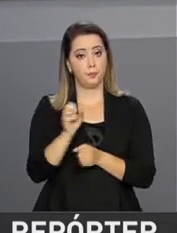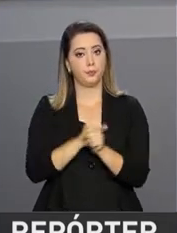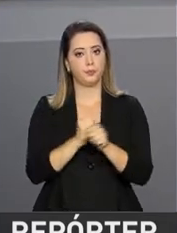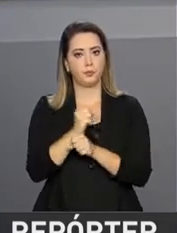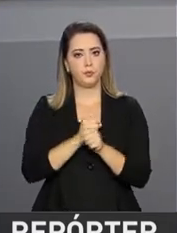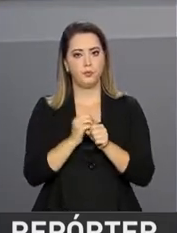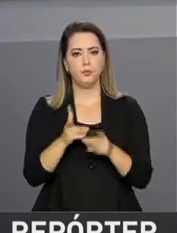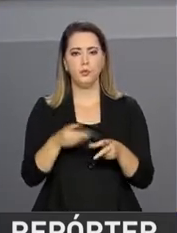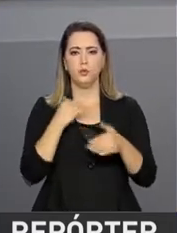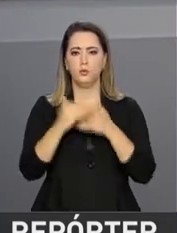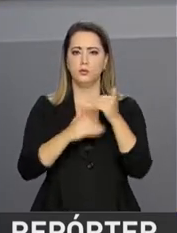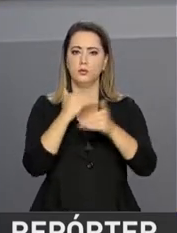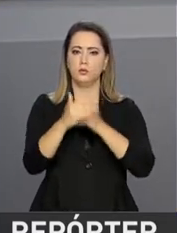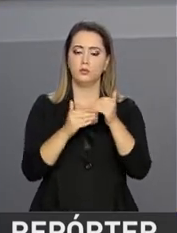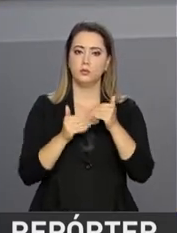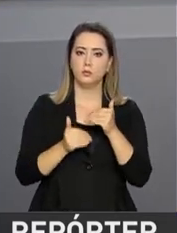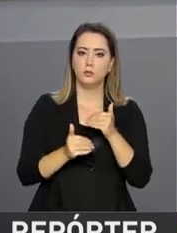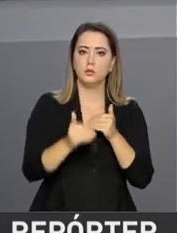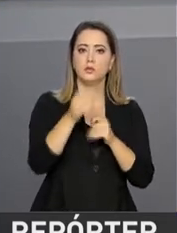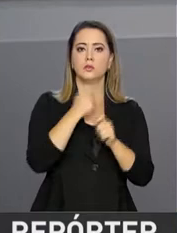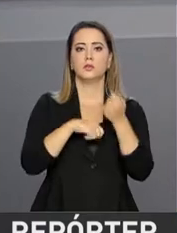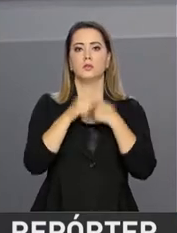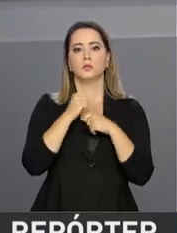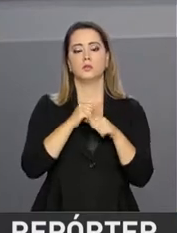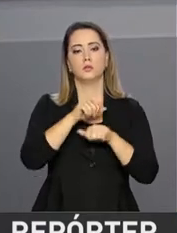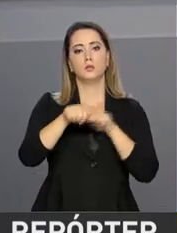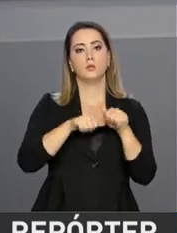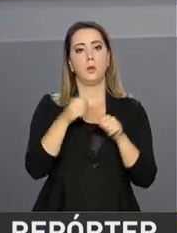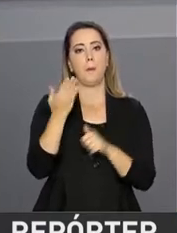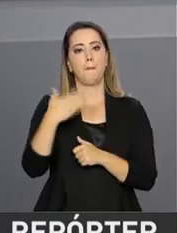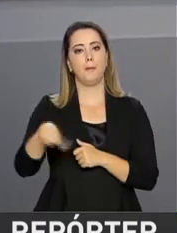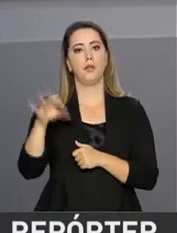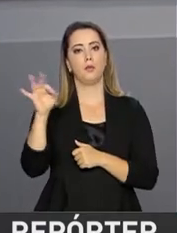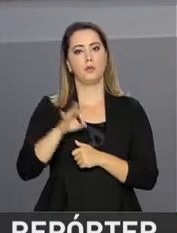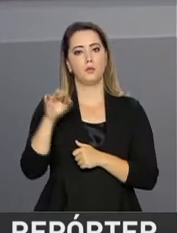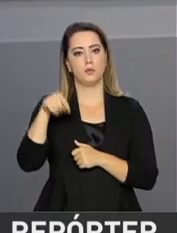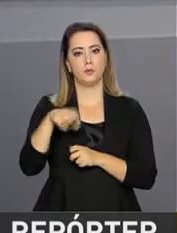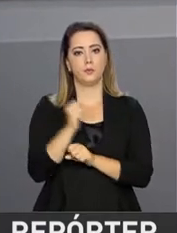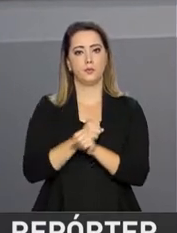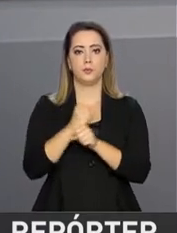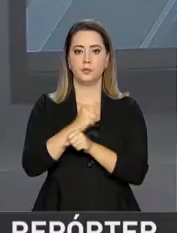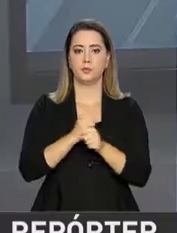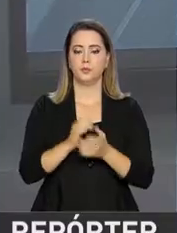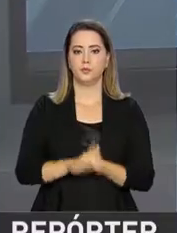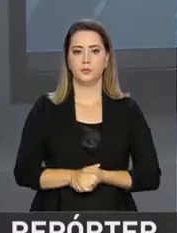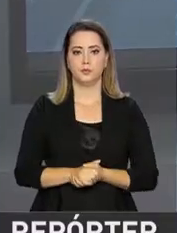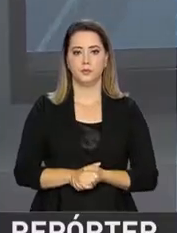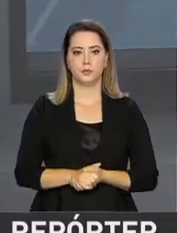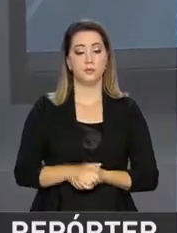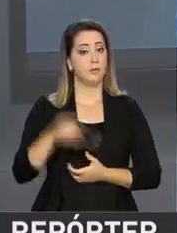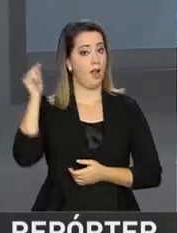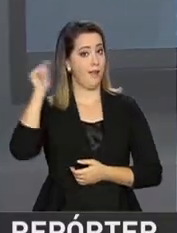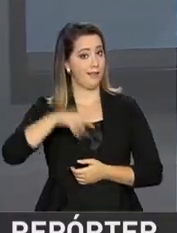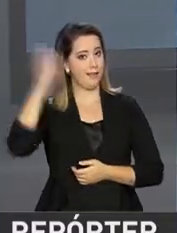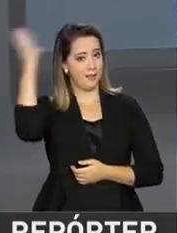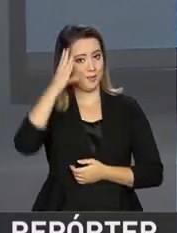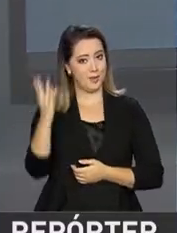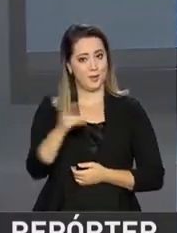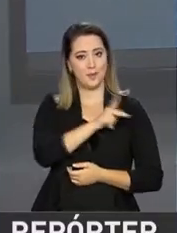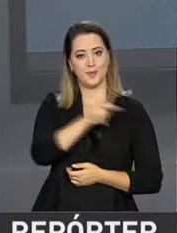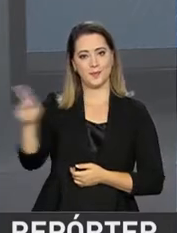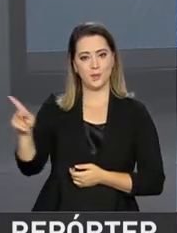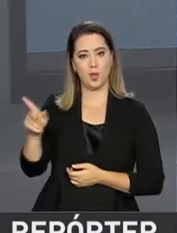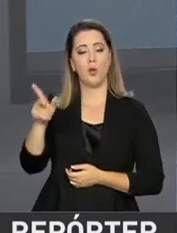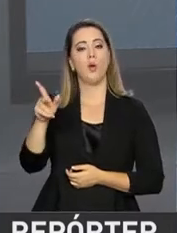a projeção do crescimento da economia passou para 6 por cento este ano e aqui no brasil o presidente